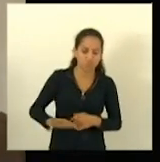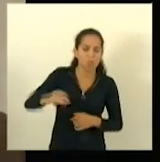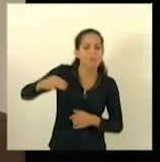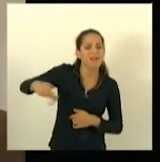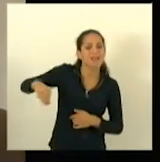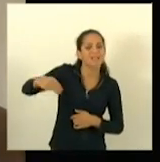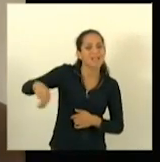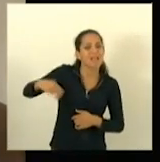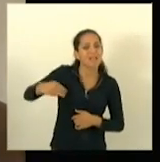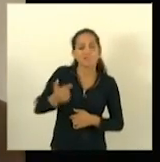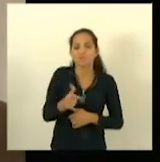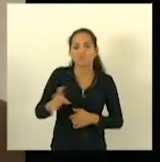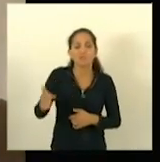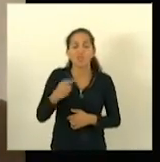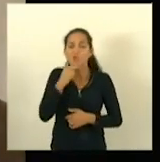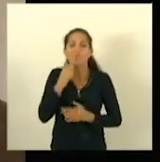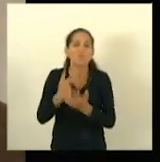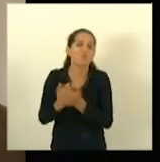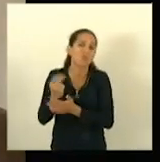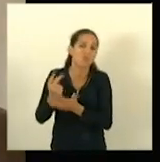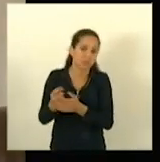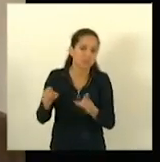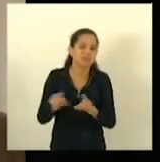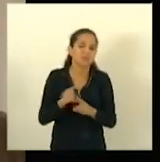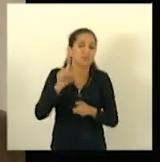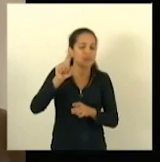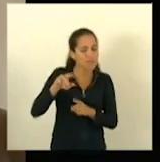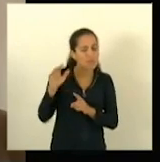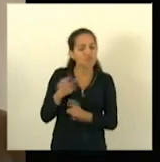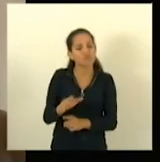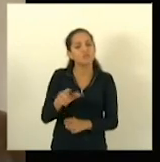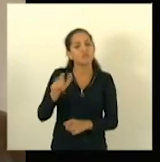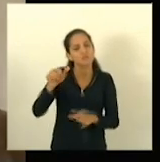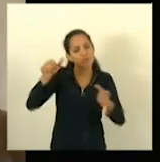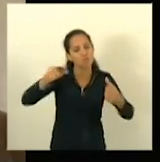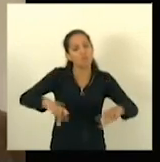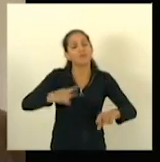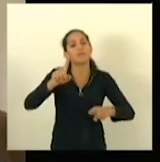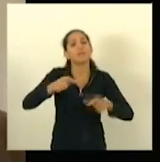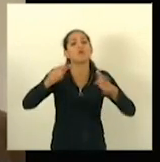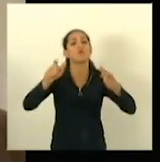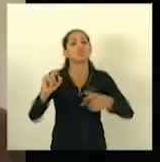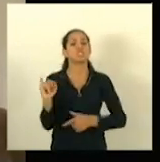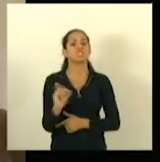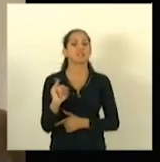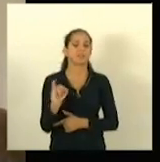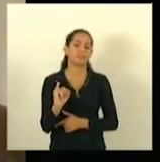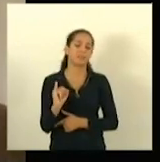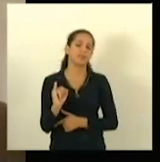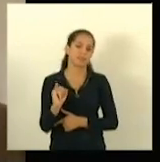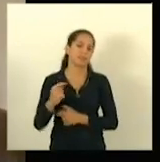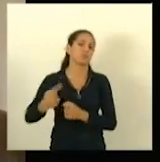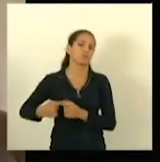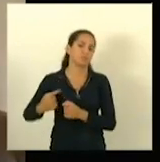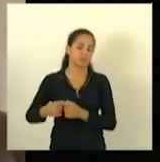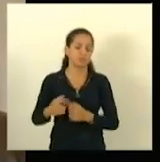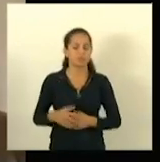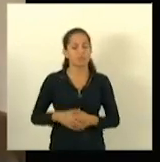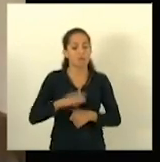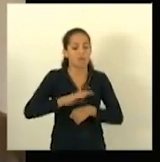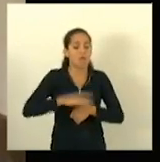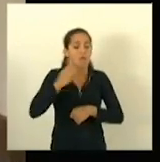E que também atinge Itapemirim Vou dar aqui um exemplo Eu tenho visitado